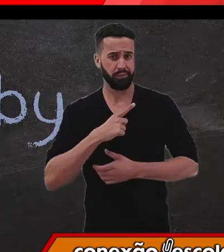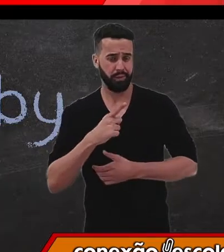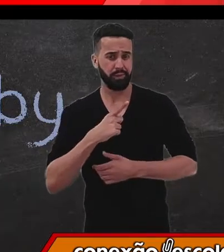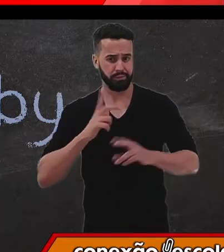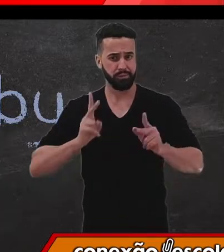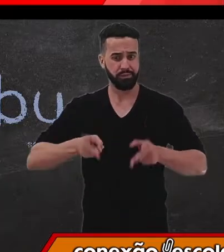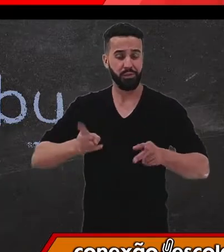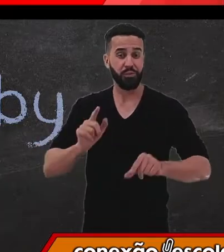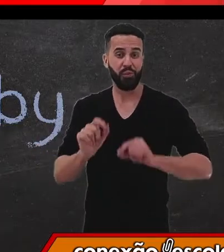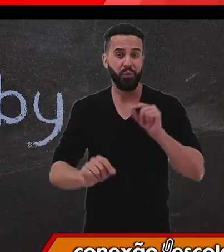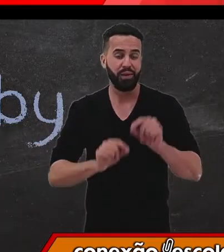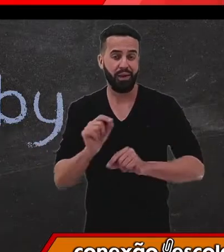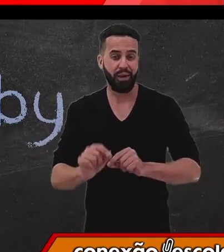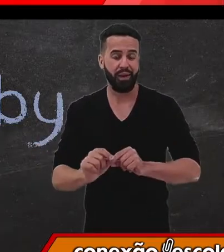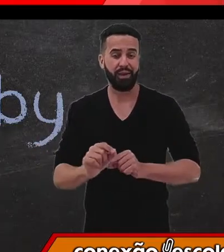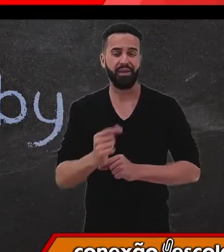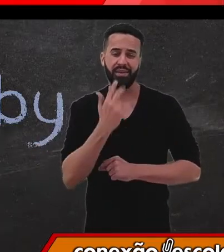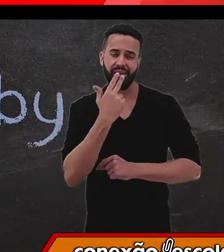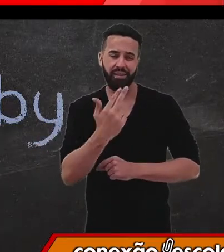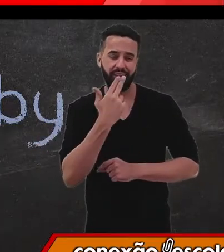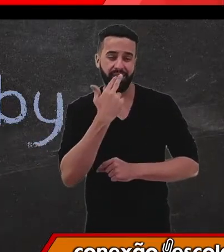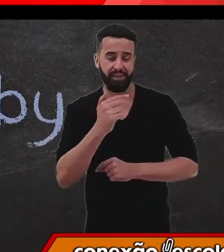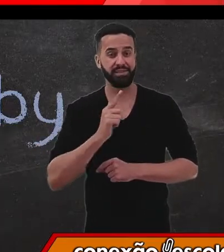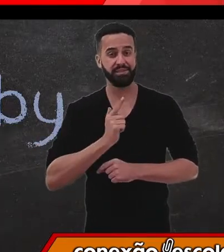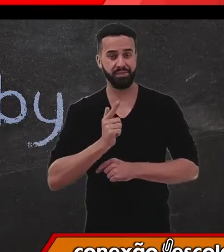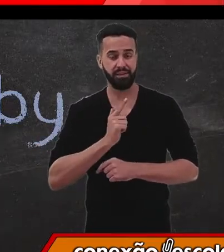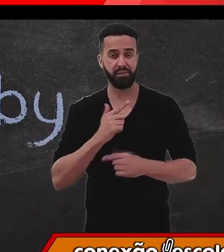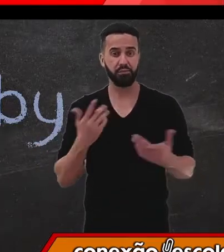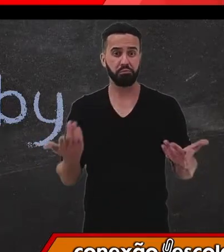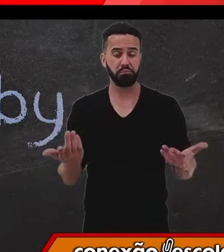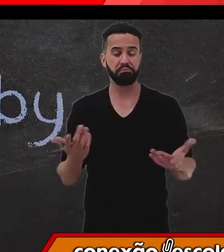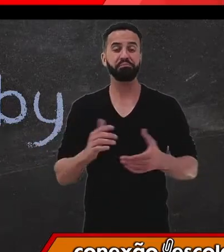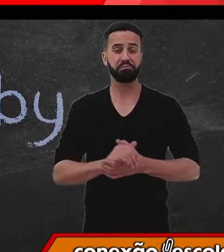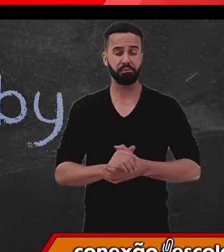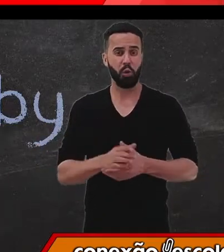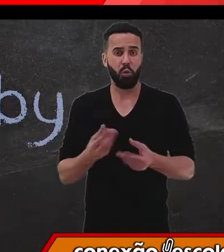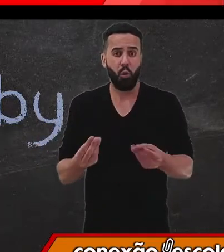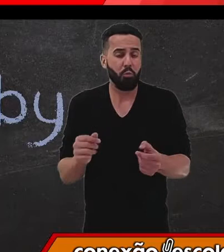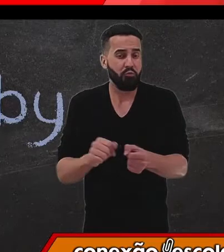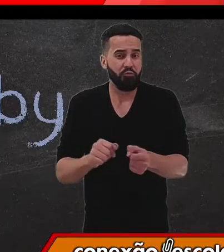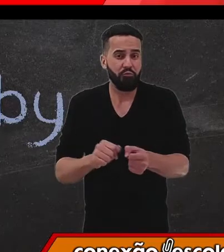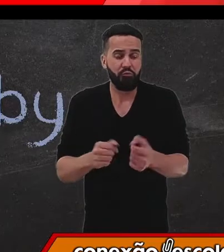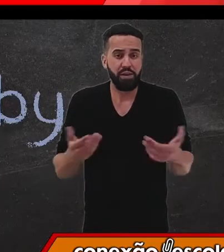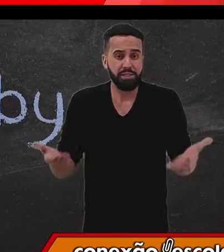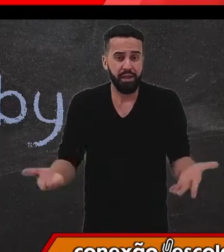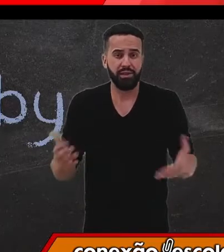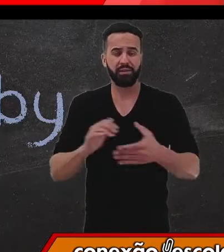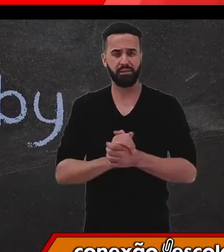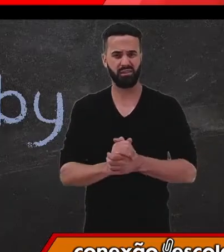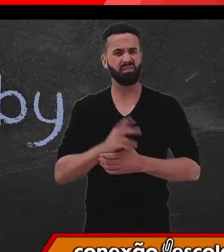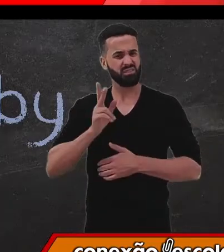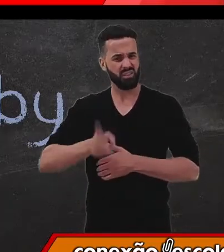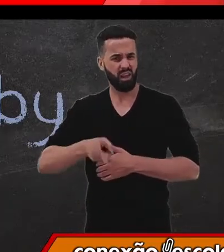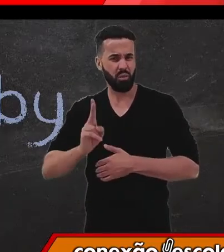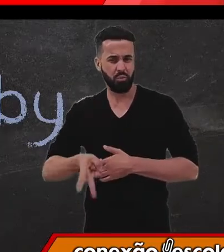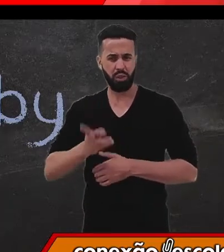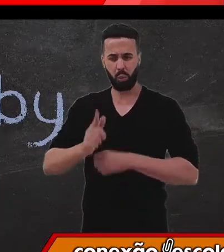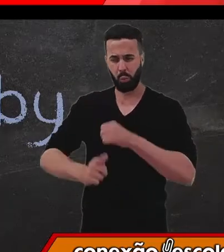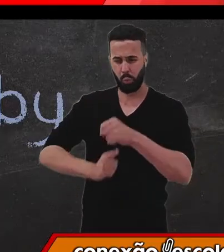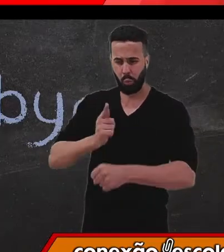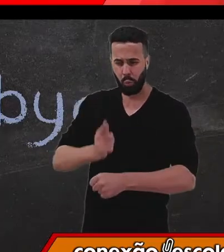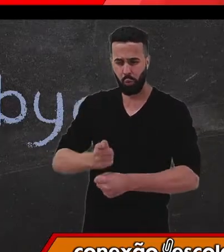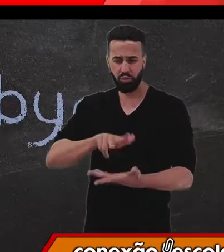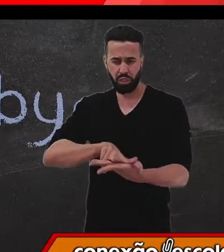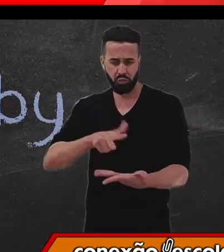vai encontrar o inglês. E o que fazer nessas situações? Você vai ter que sempre recorrer ao Google Tradutor?